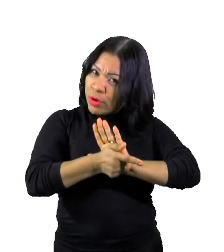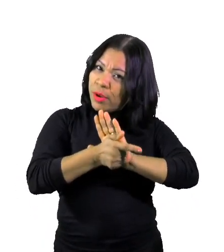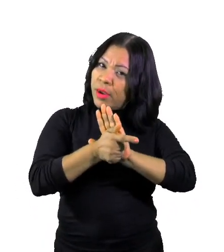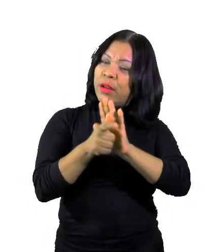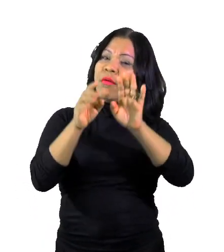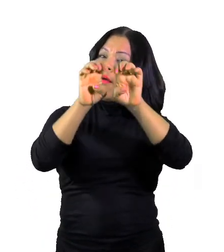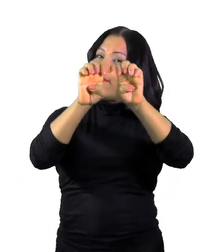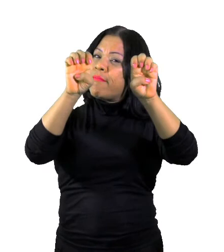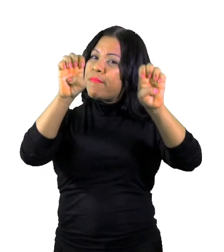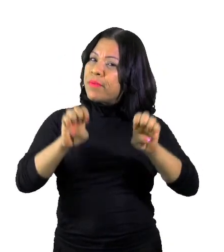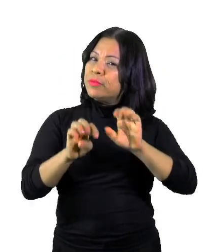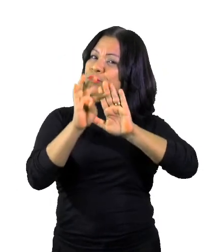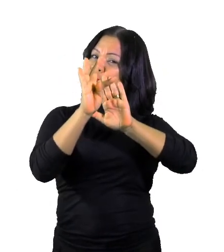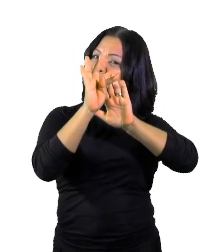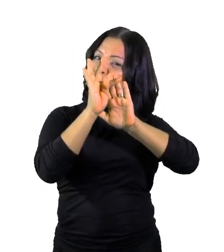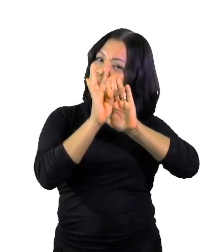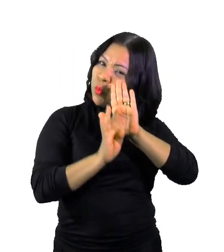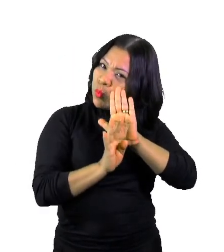texto, responda,